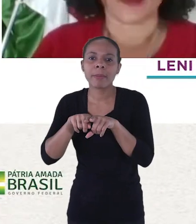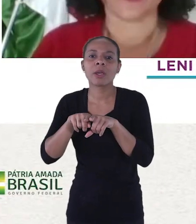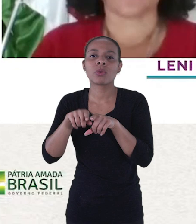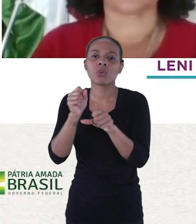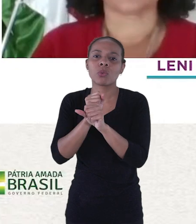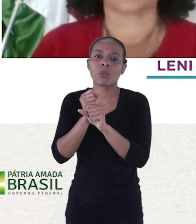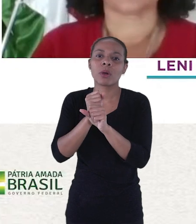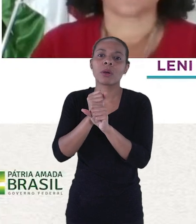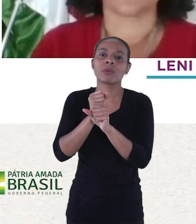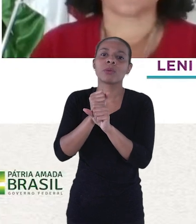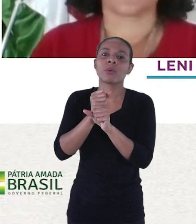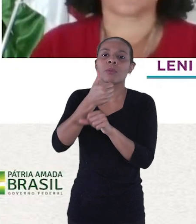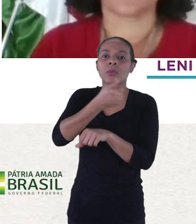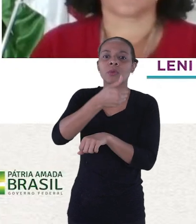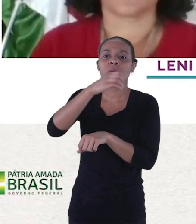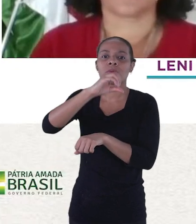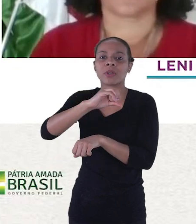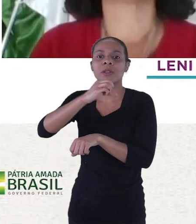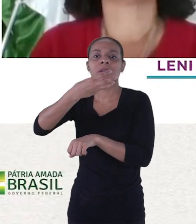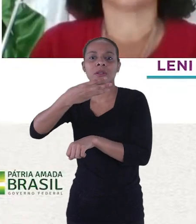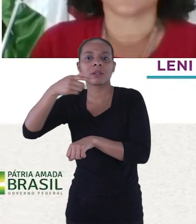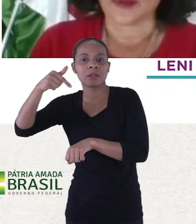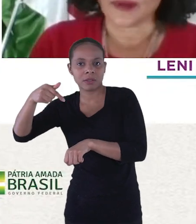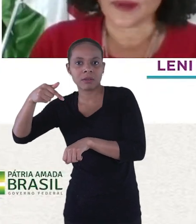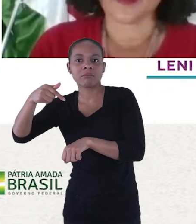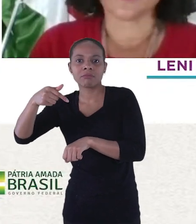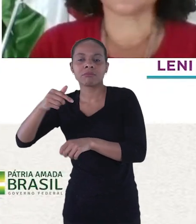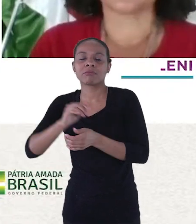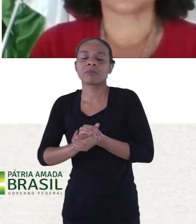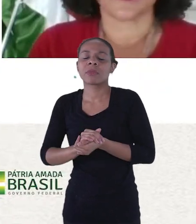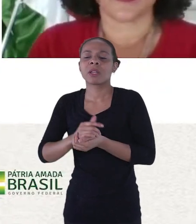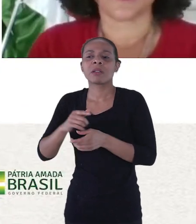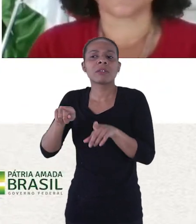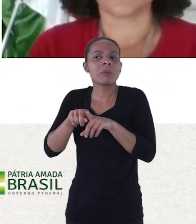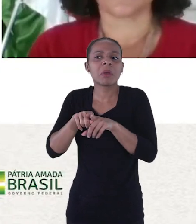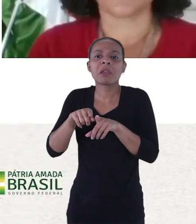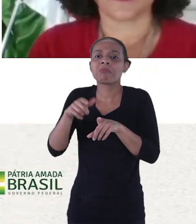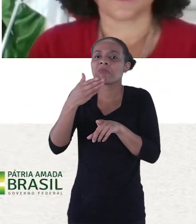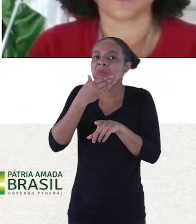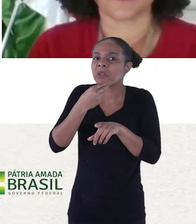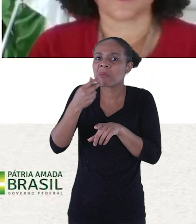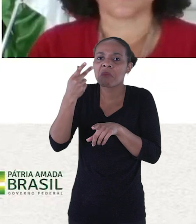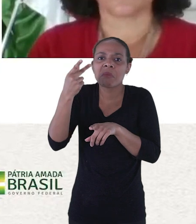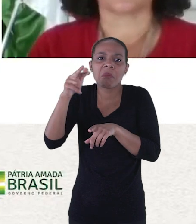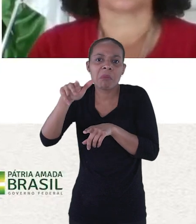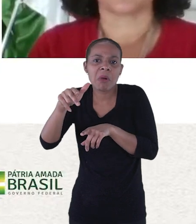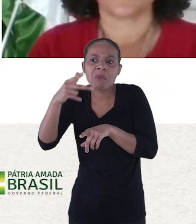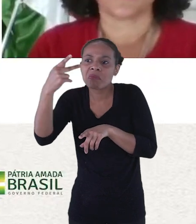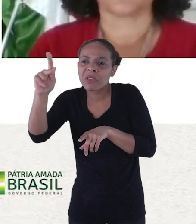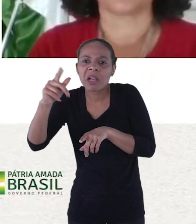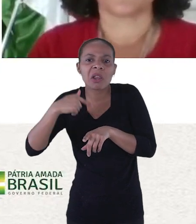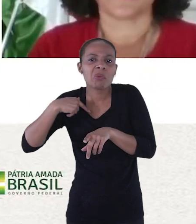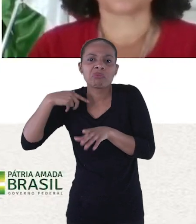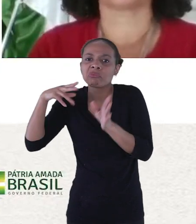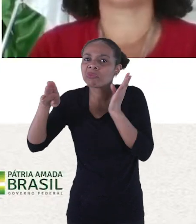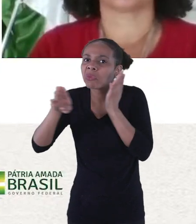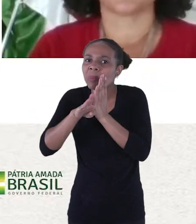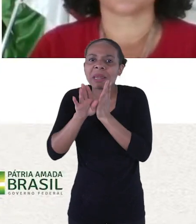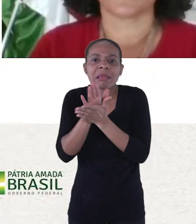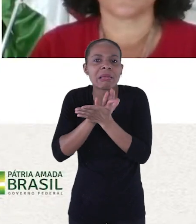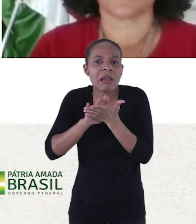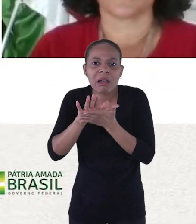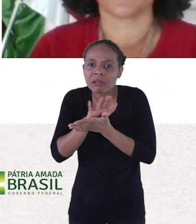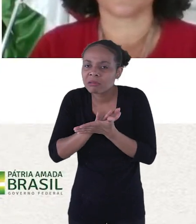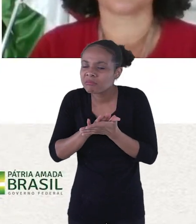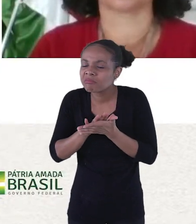Nem sobre o Jerônimo, que era o irmão da Carolina, também não encontrei nada sobre ele, nem no cemitério, nem no cartório, nem